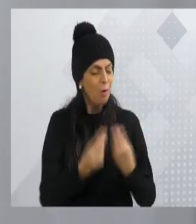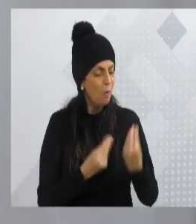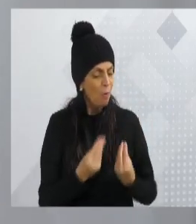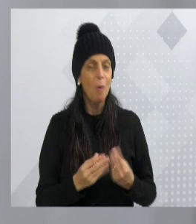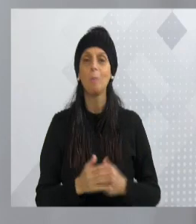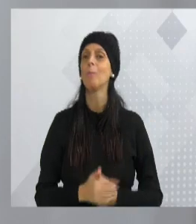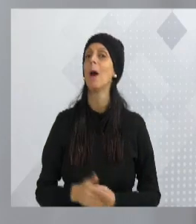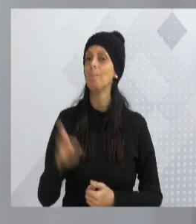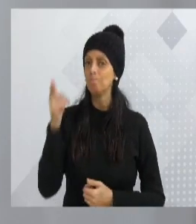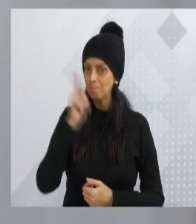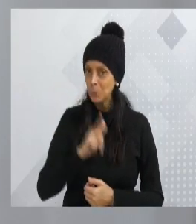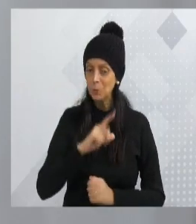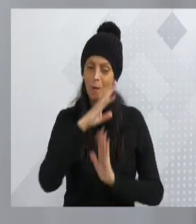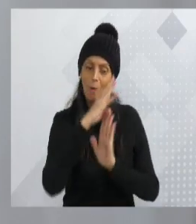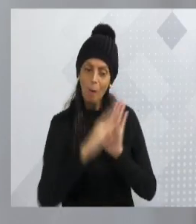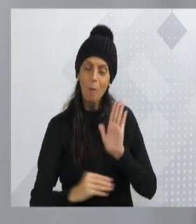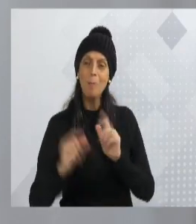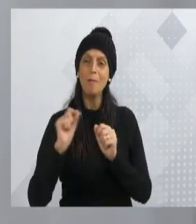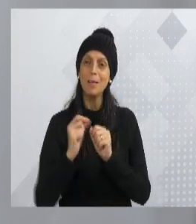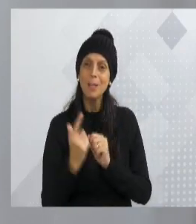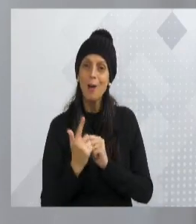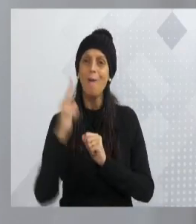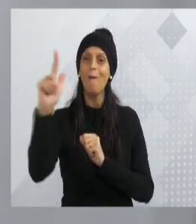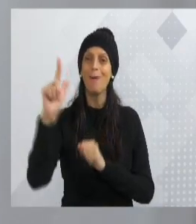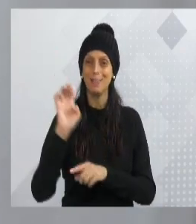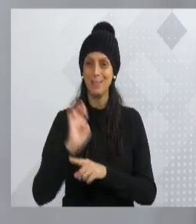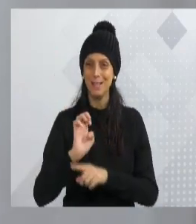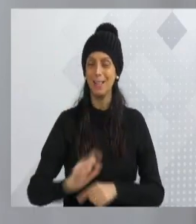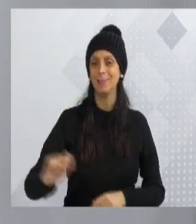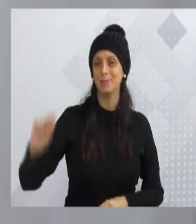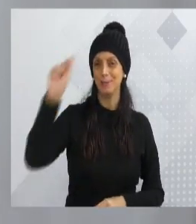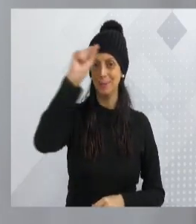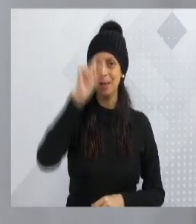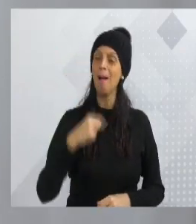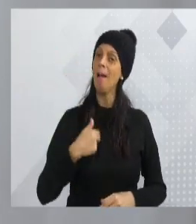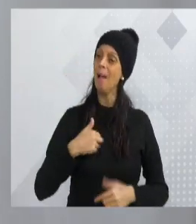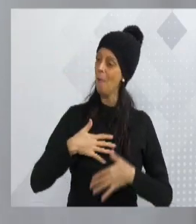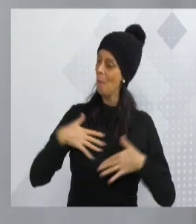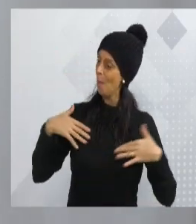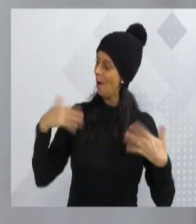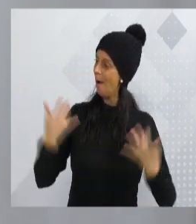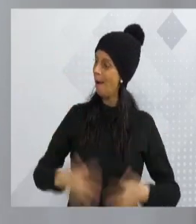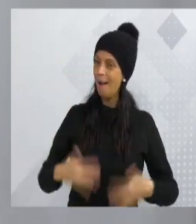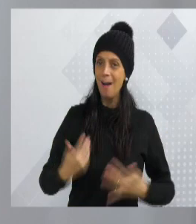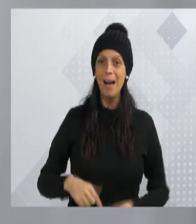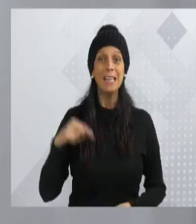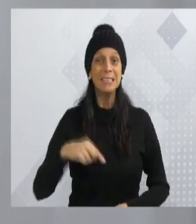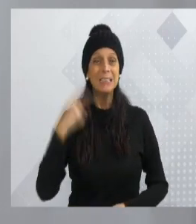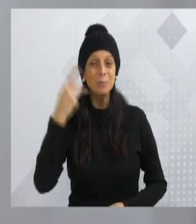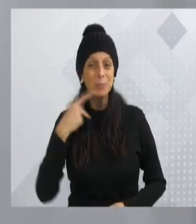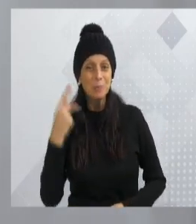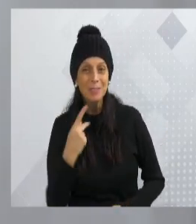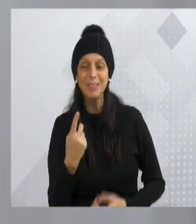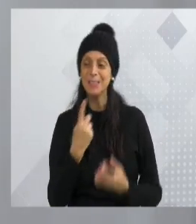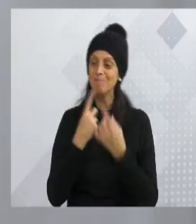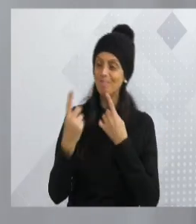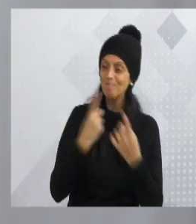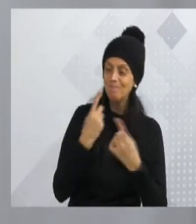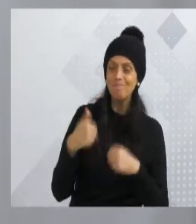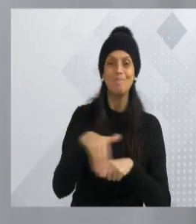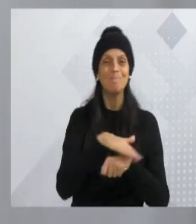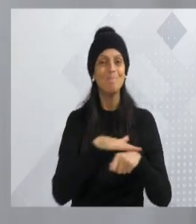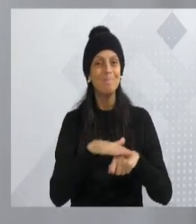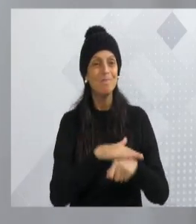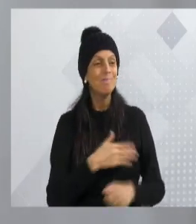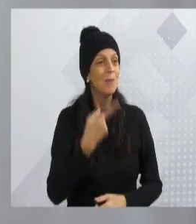tentar levar essa implementação em outras localidades então isso me enche de orgulho Porque nessa política de conversar de dialogar e de construir